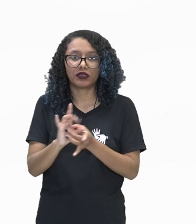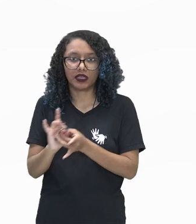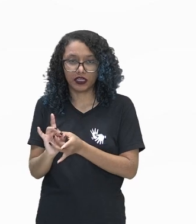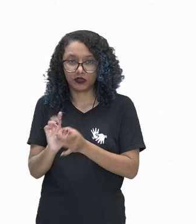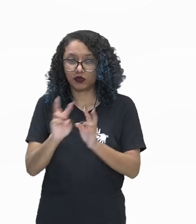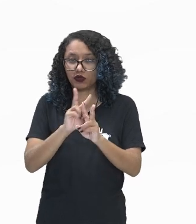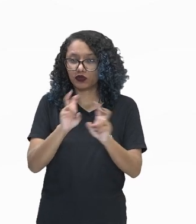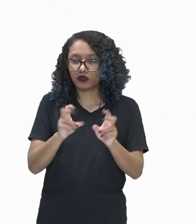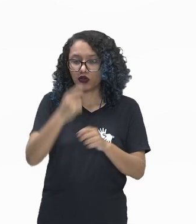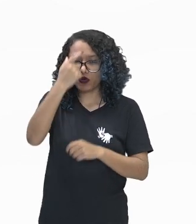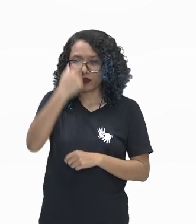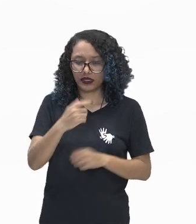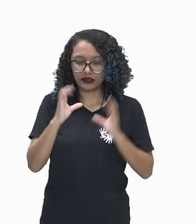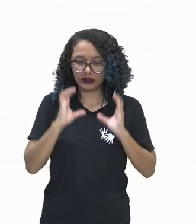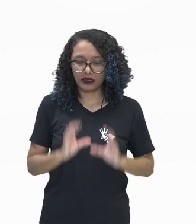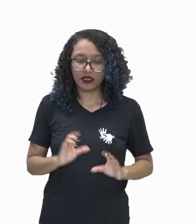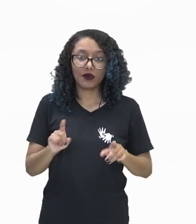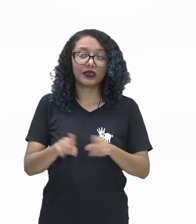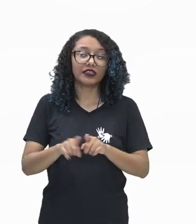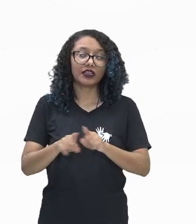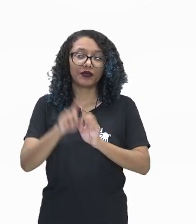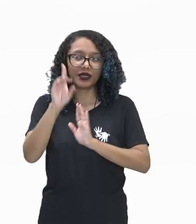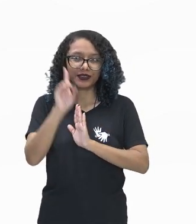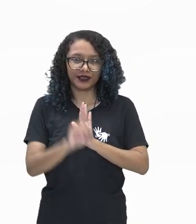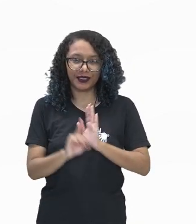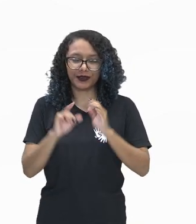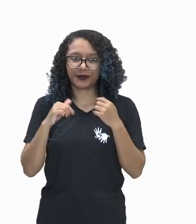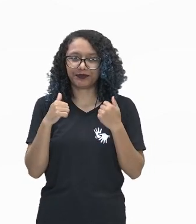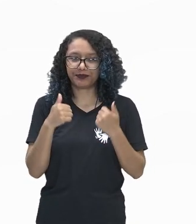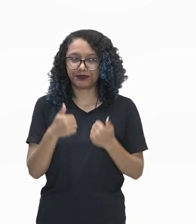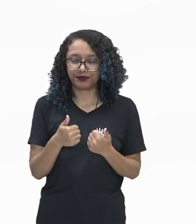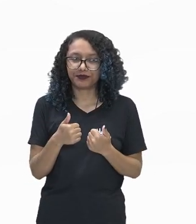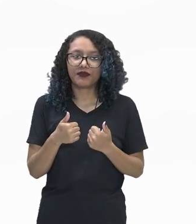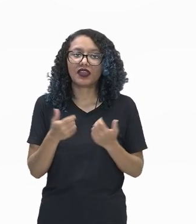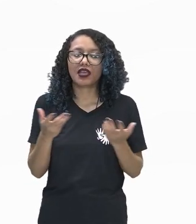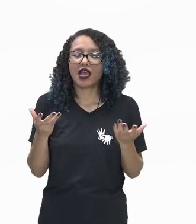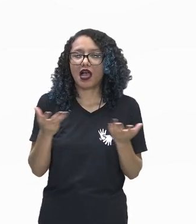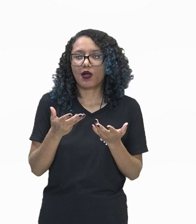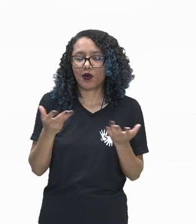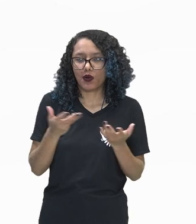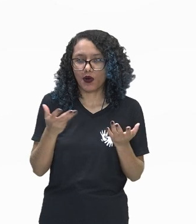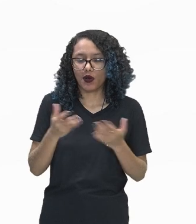também dos nossos direitos. Tá bom, pessoal? Agora, então,